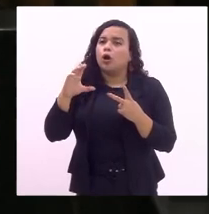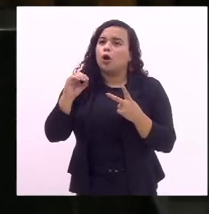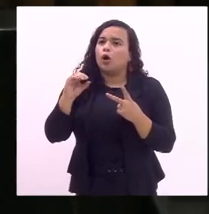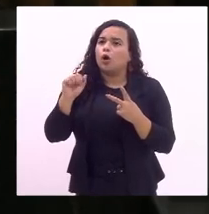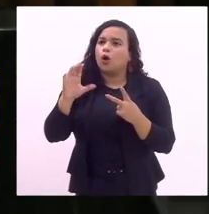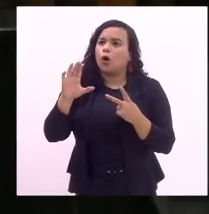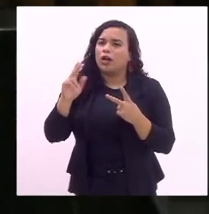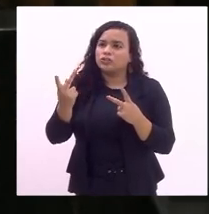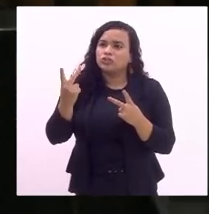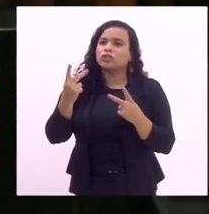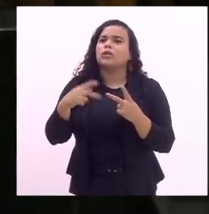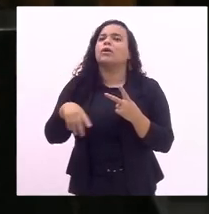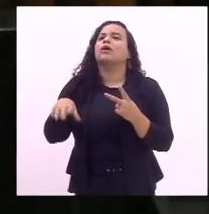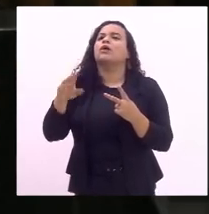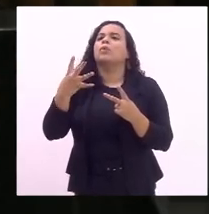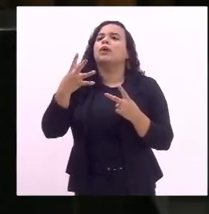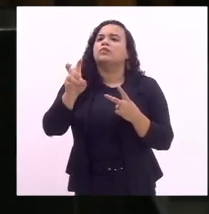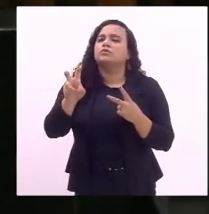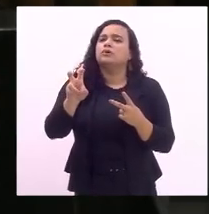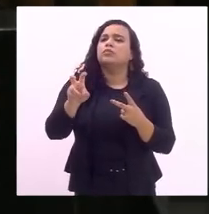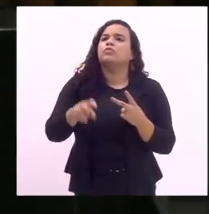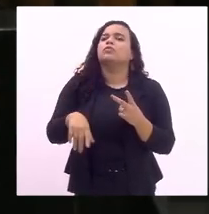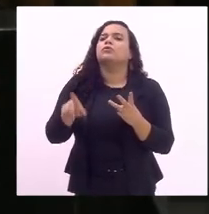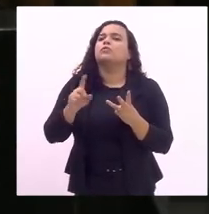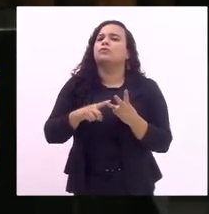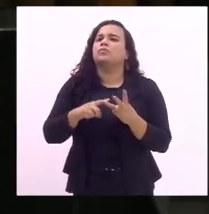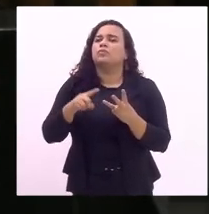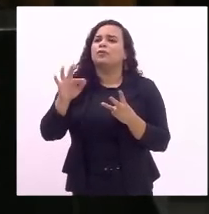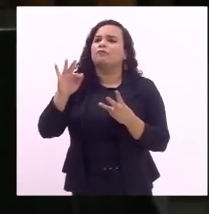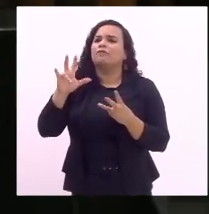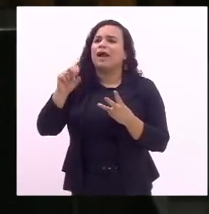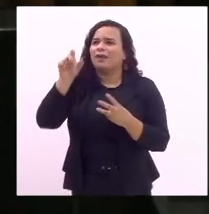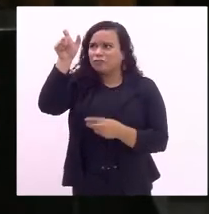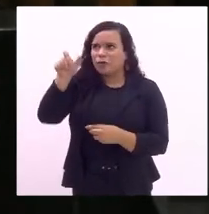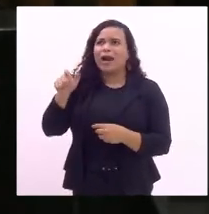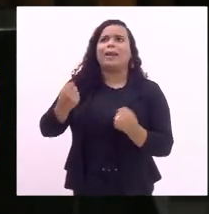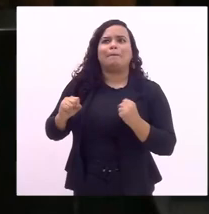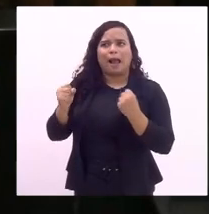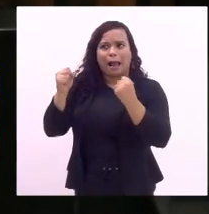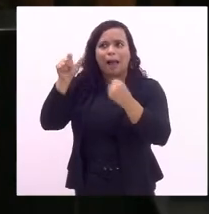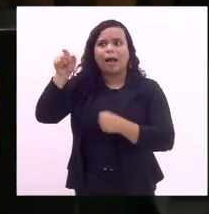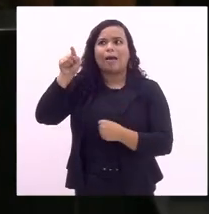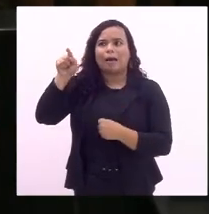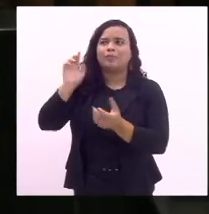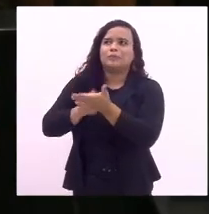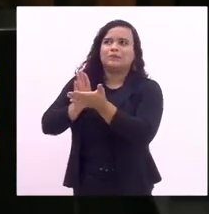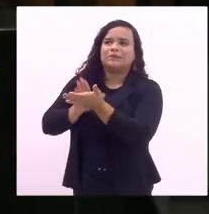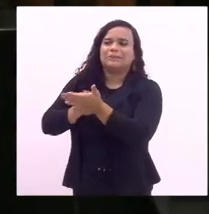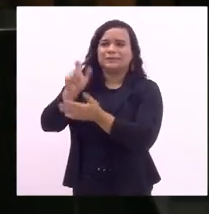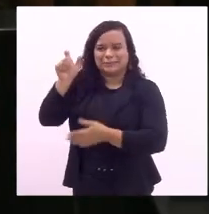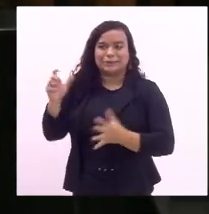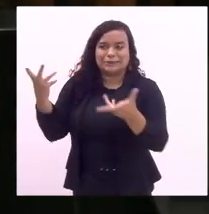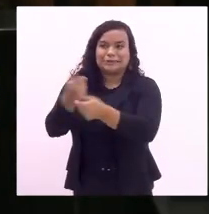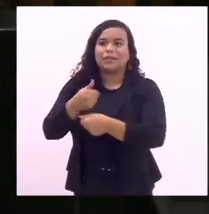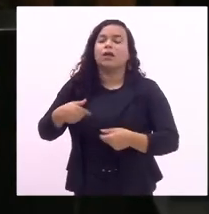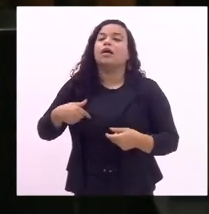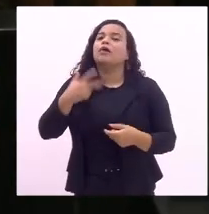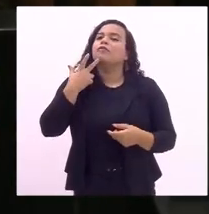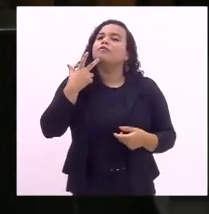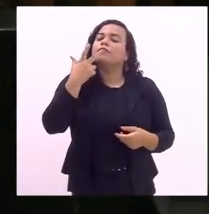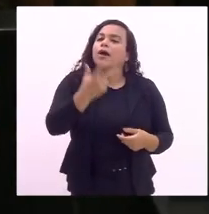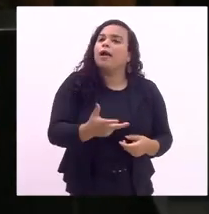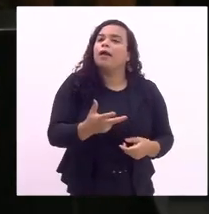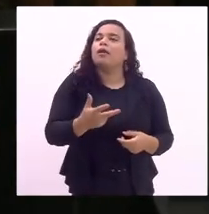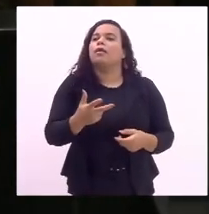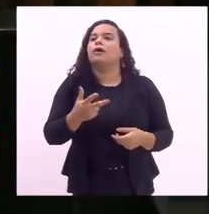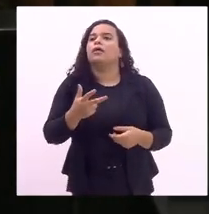ali. Irmão, esse cara aqui é brabo demais, meu irmão, parabéns. E dizer que a gente vai continuar aqui,